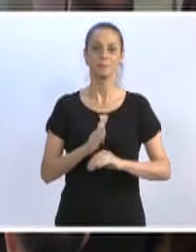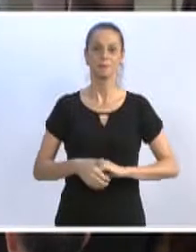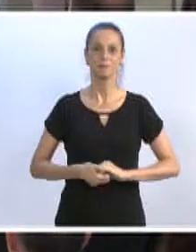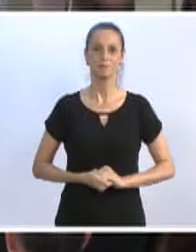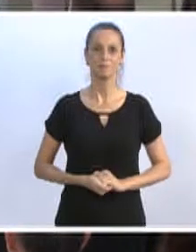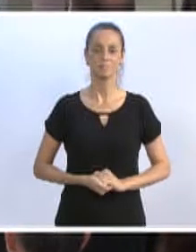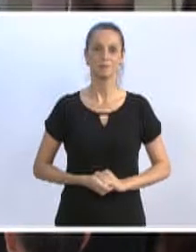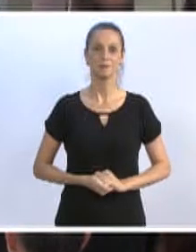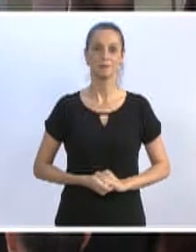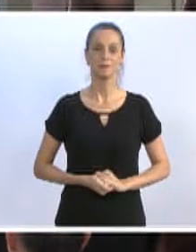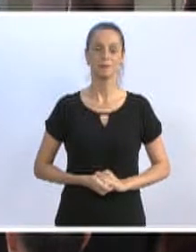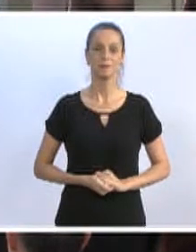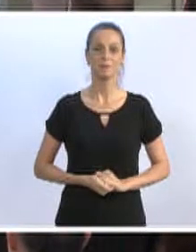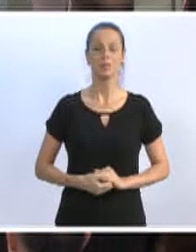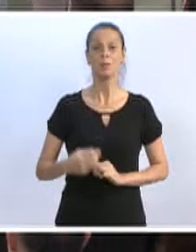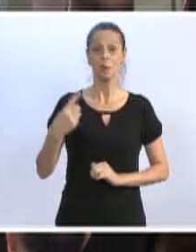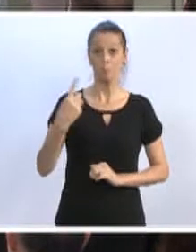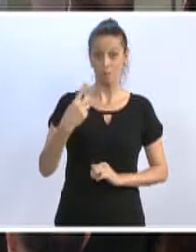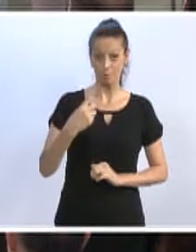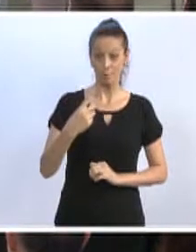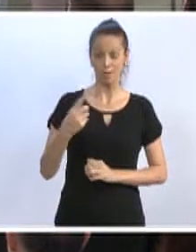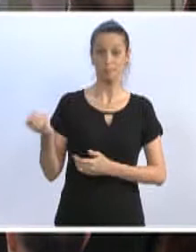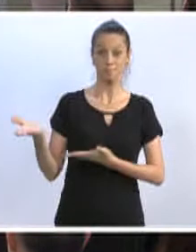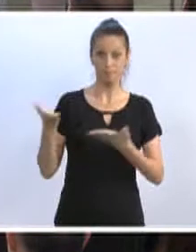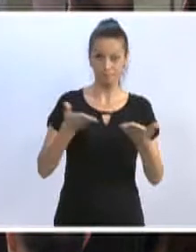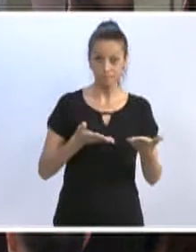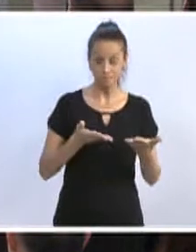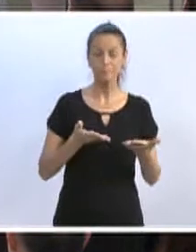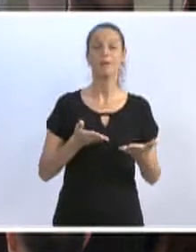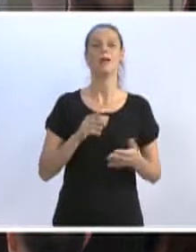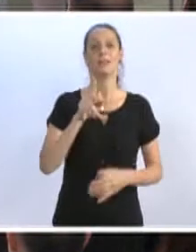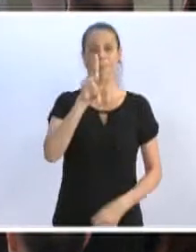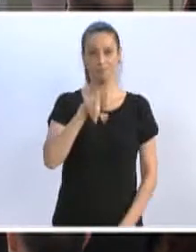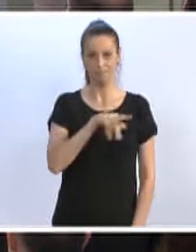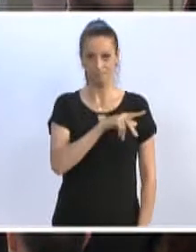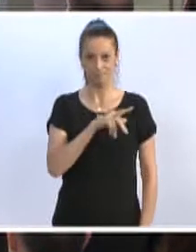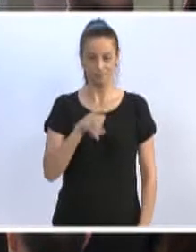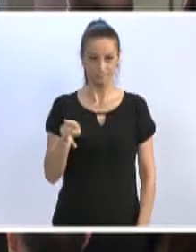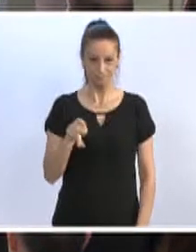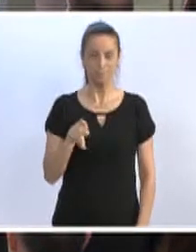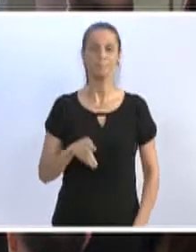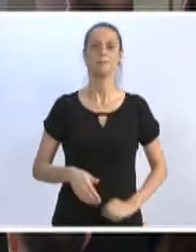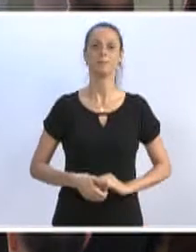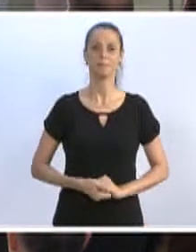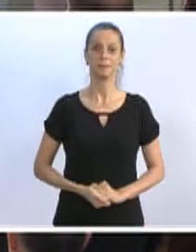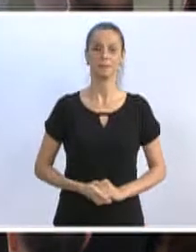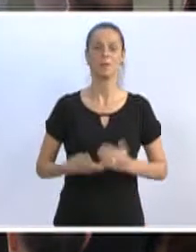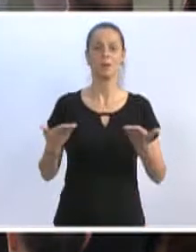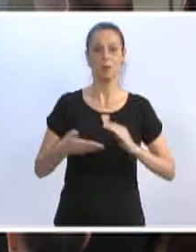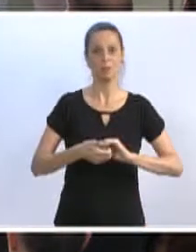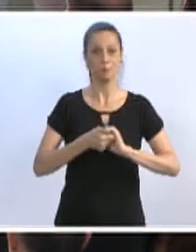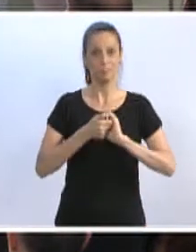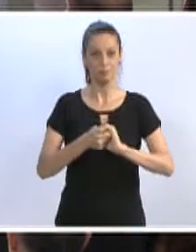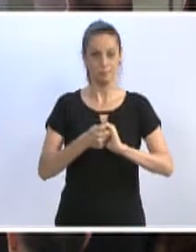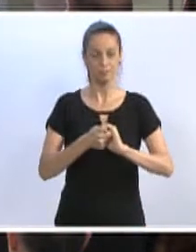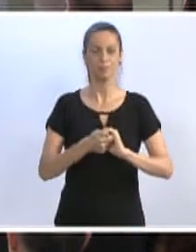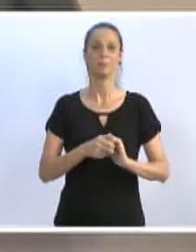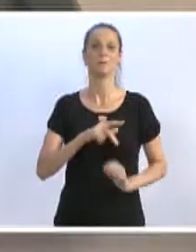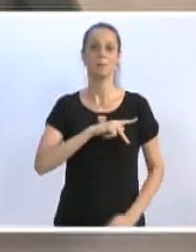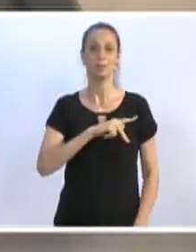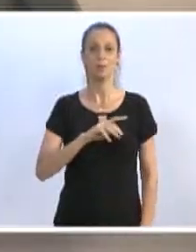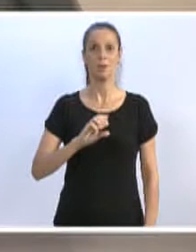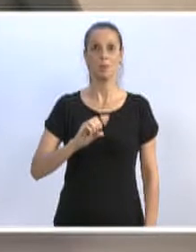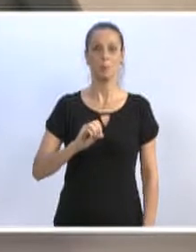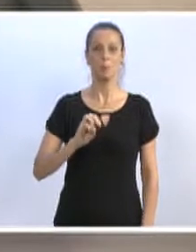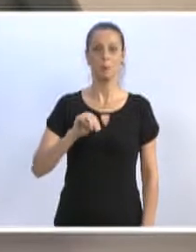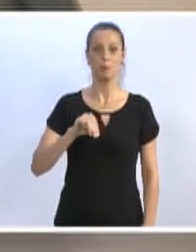Dom Rafael é bispo da Igreja Católica de Blumenau. Também queremos cumprimentar o presidente da UMEBLU,